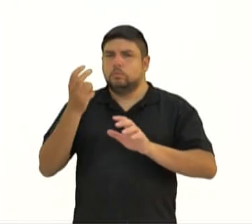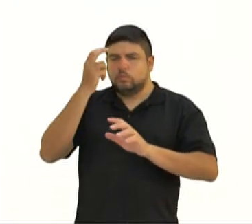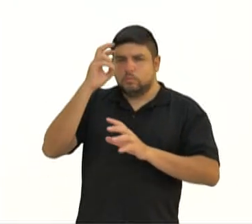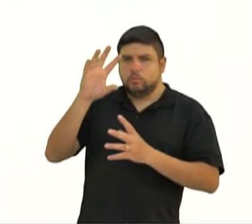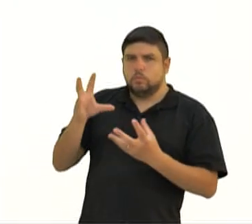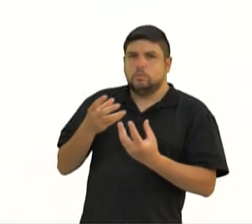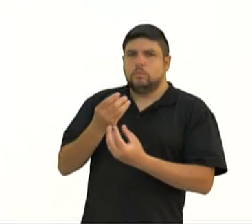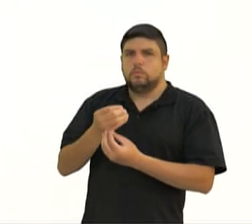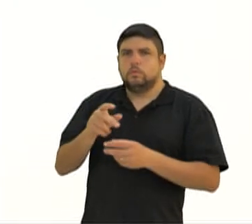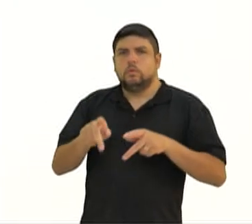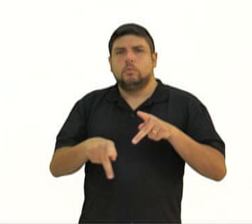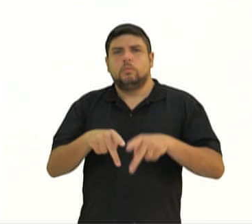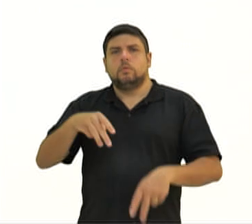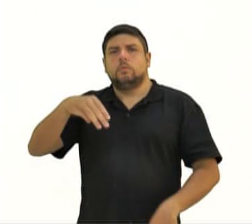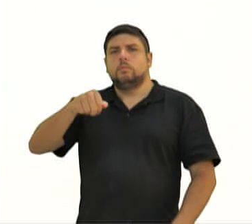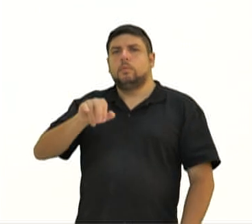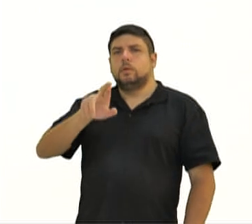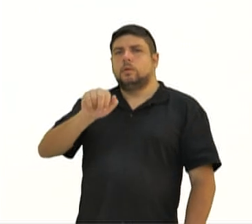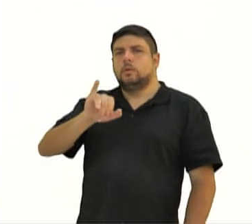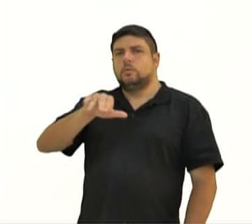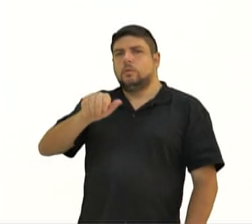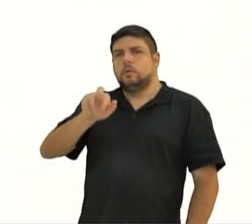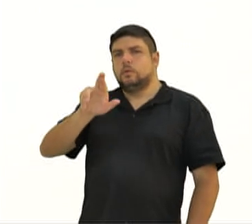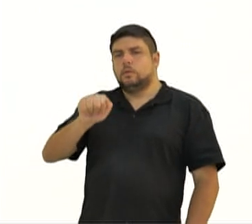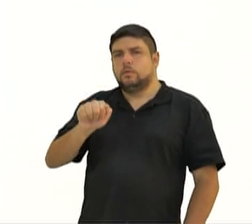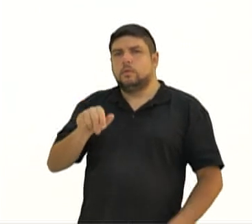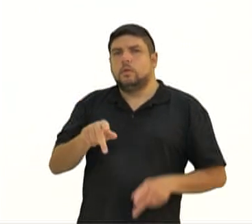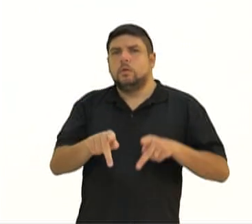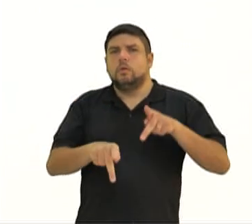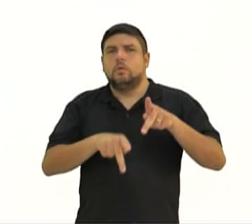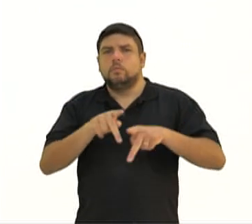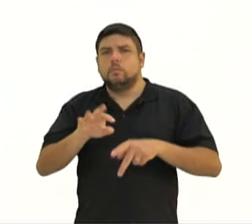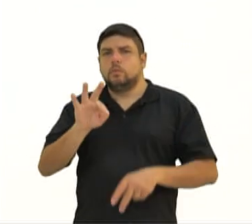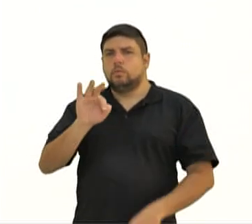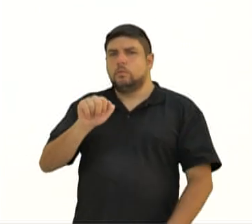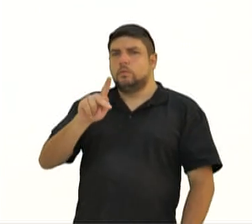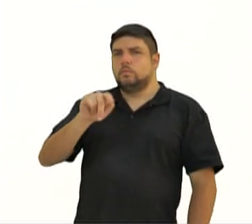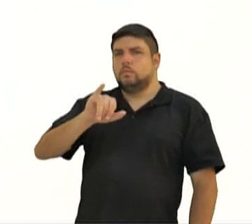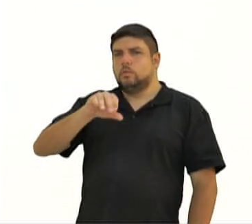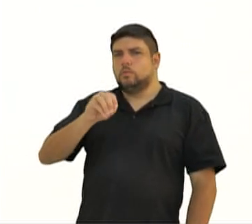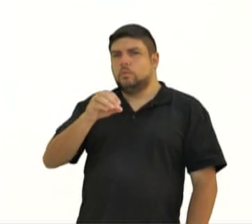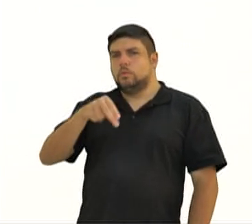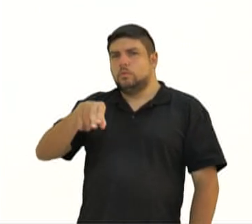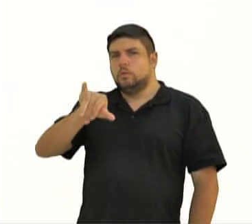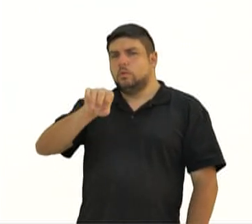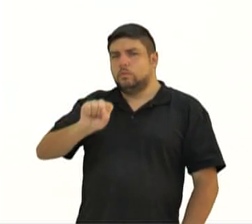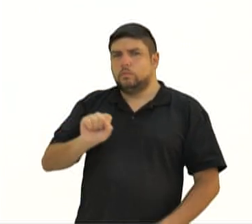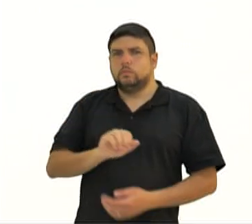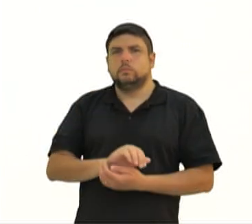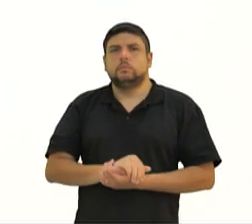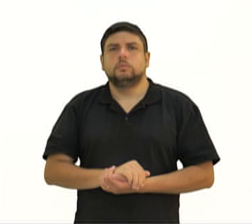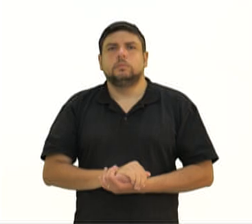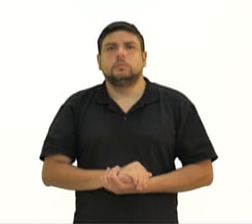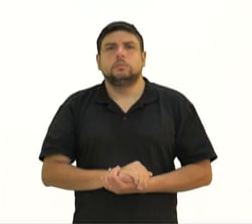povos marajoaras, dos povos tapajônicos, as suas cerâmicas e suas